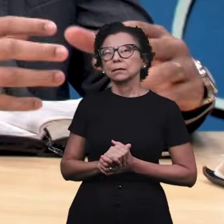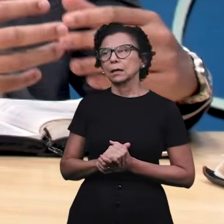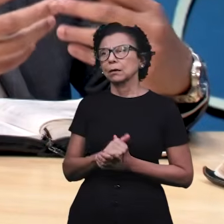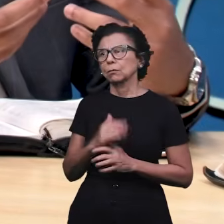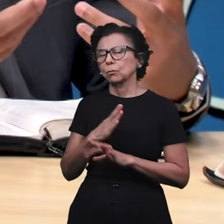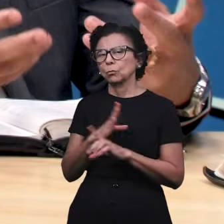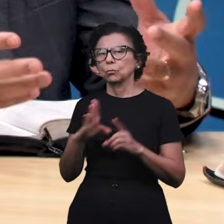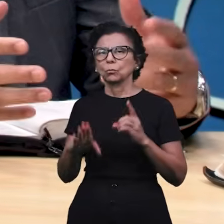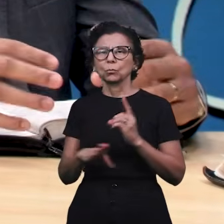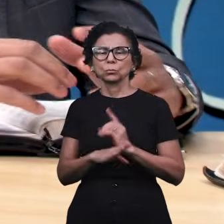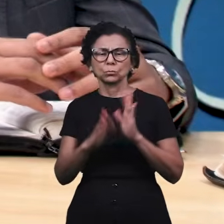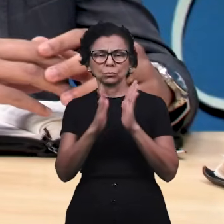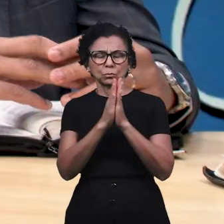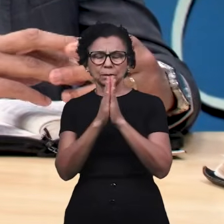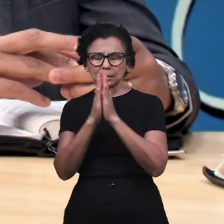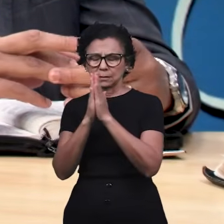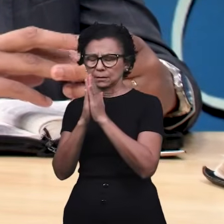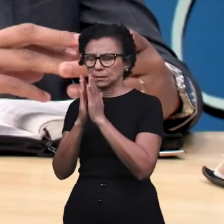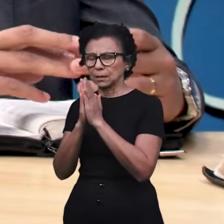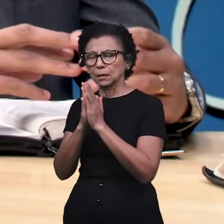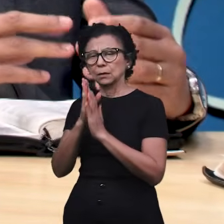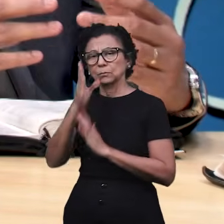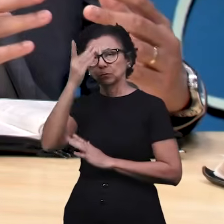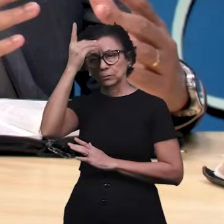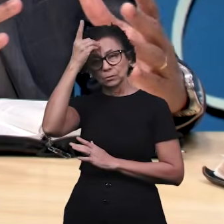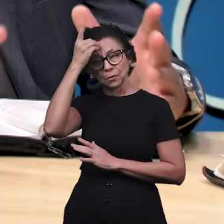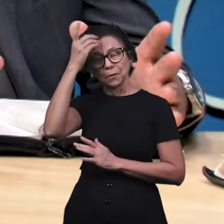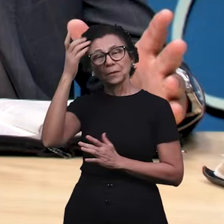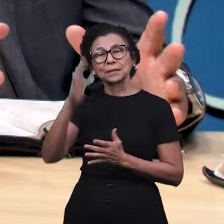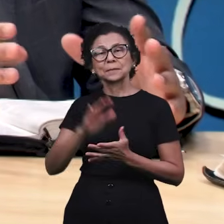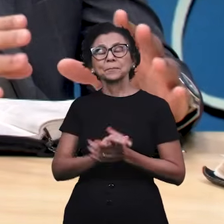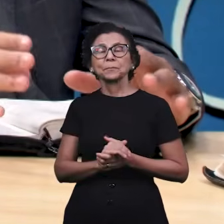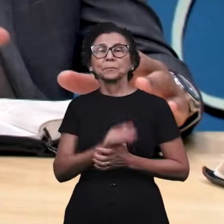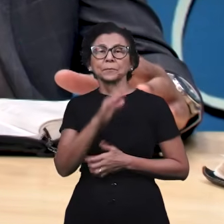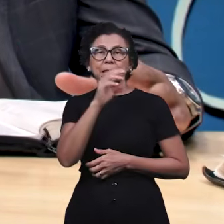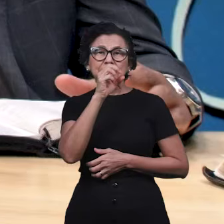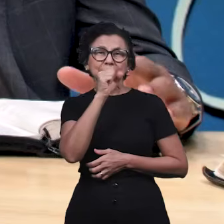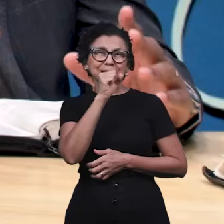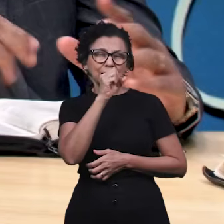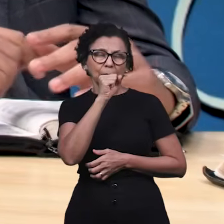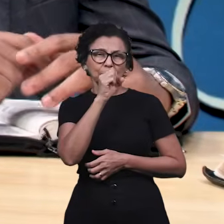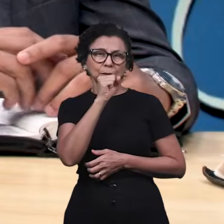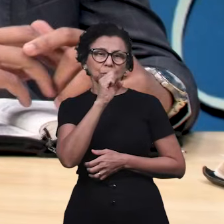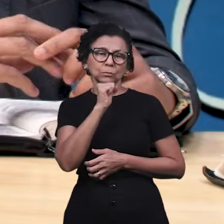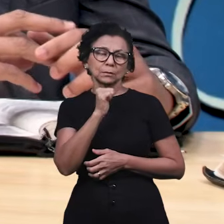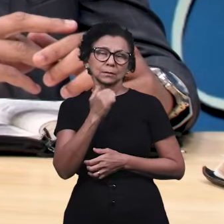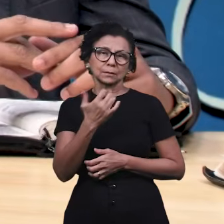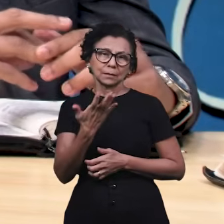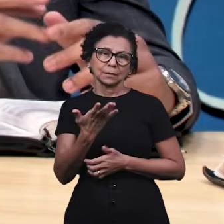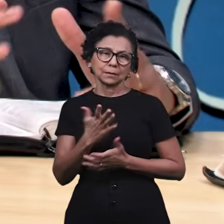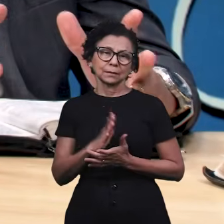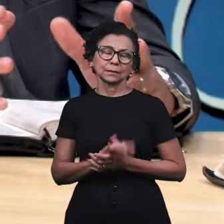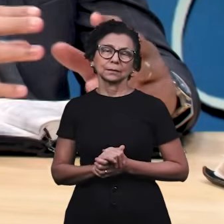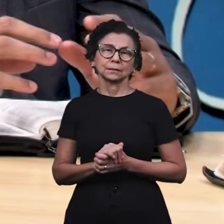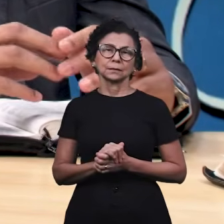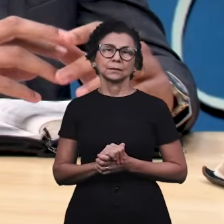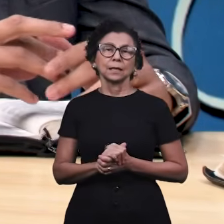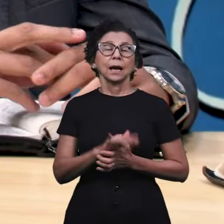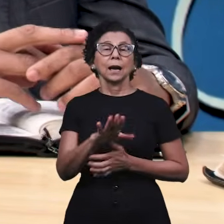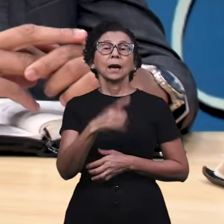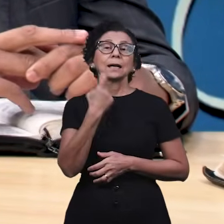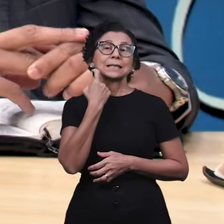que em oração pelo rebanho. Nos sábados, né, sem dispensar, claro, os cultos nos lares,